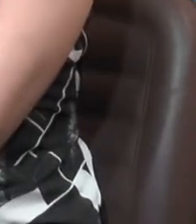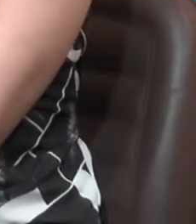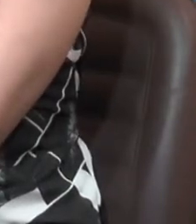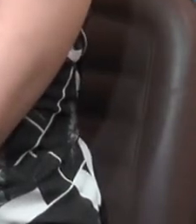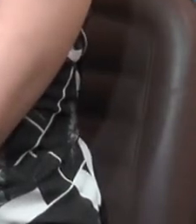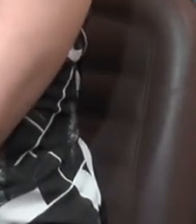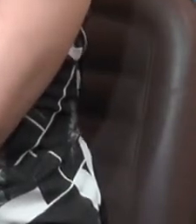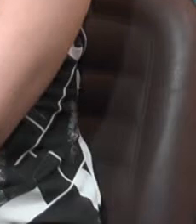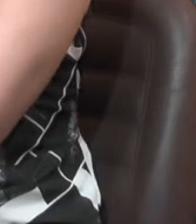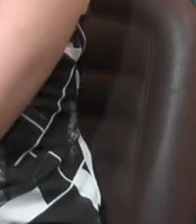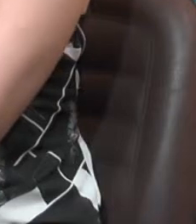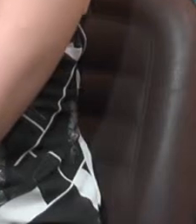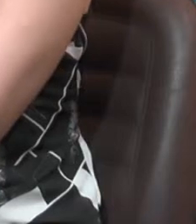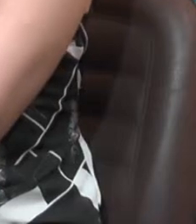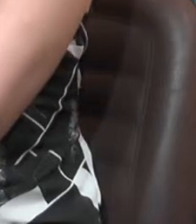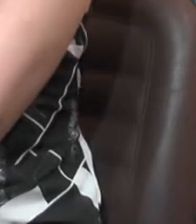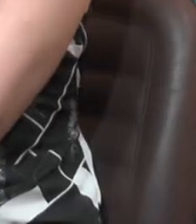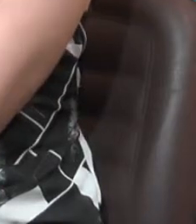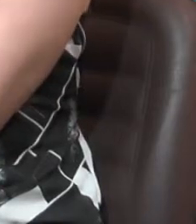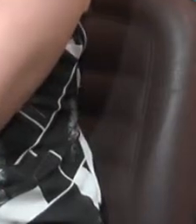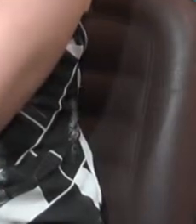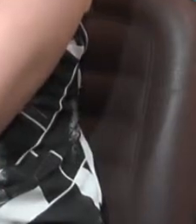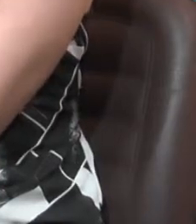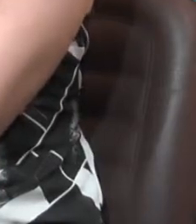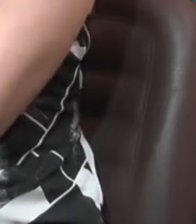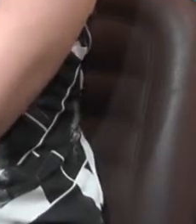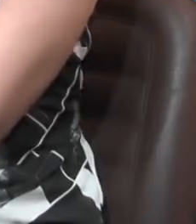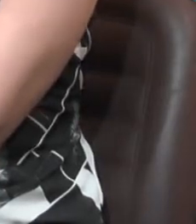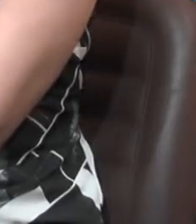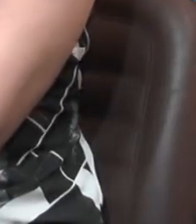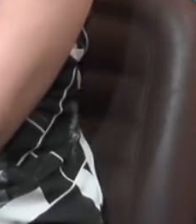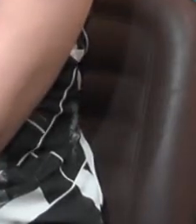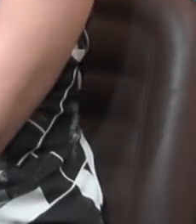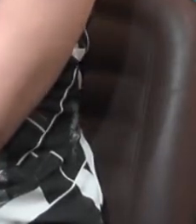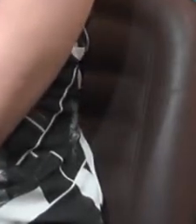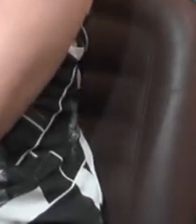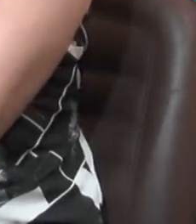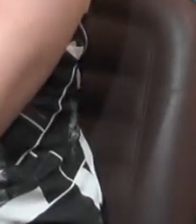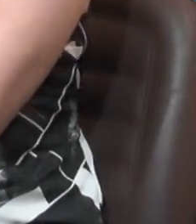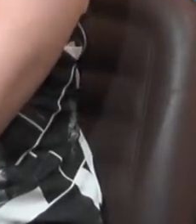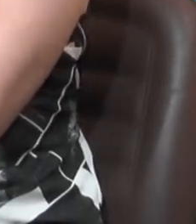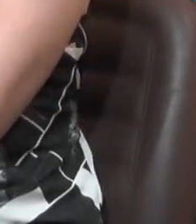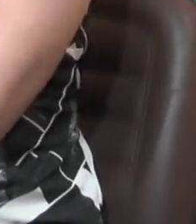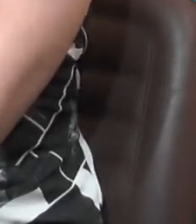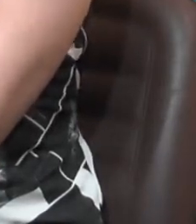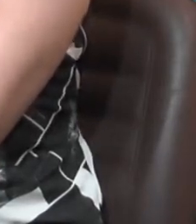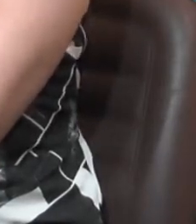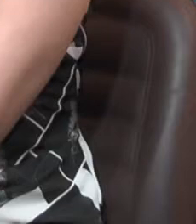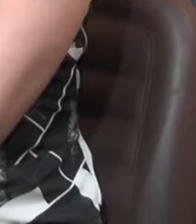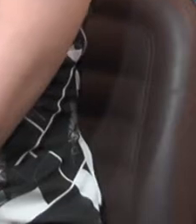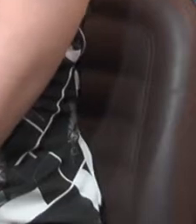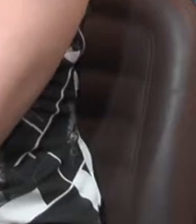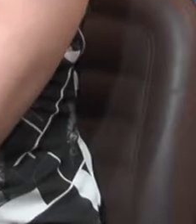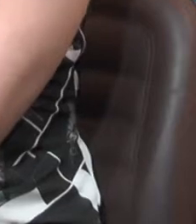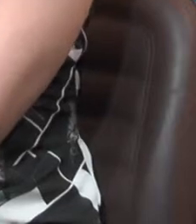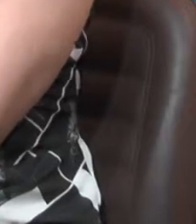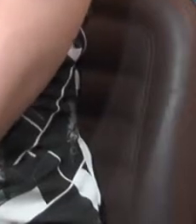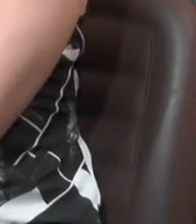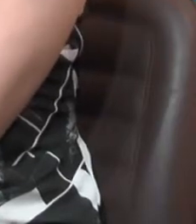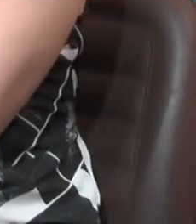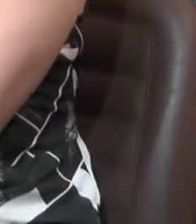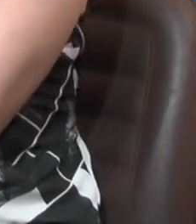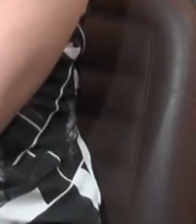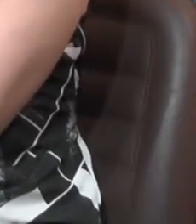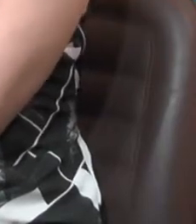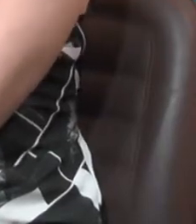exemplo. De outro país, eu não consigo conversar, eu não consigo falar o inglês. Como eu vou me comunicar? Mas é normal,